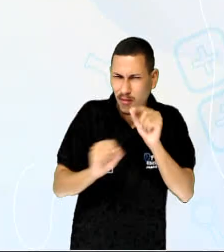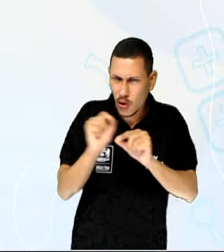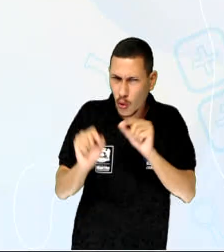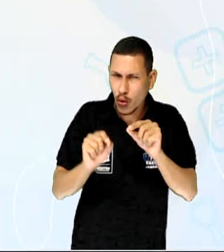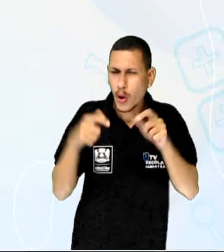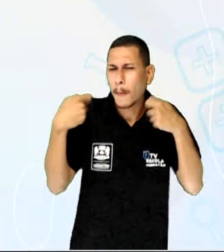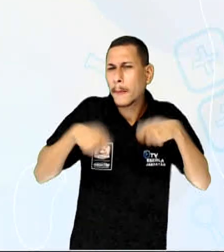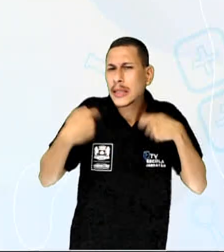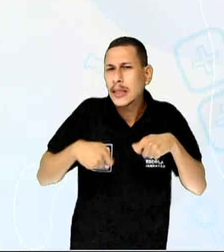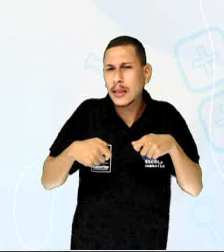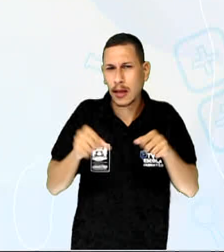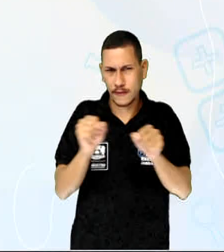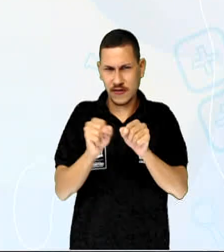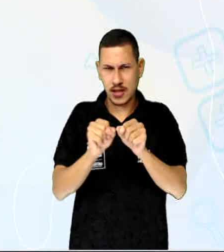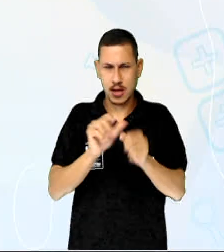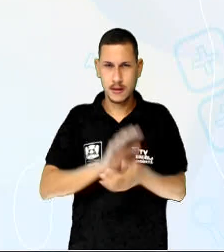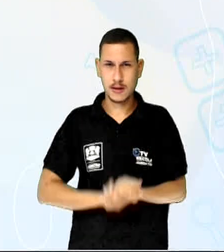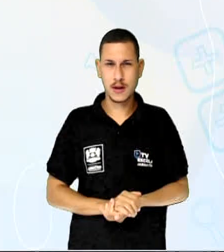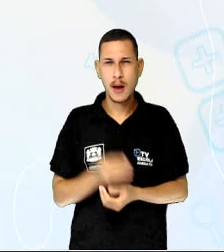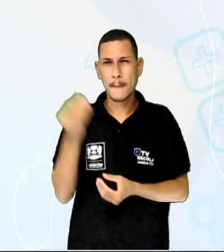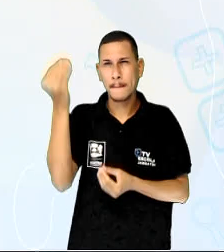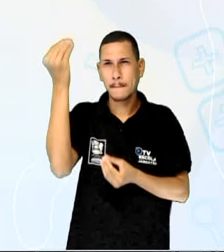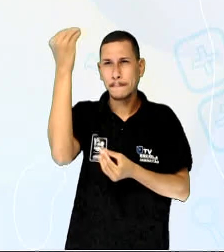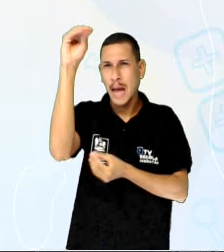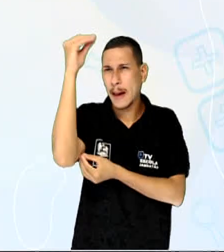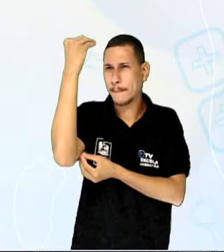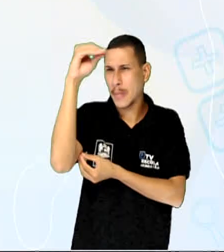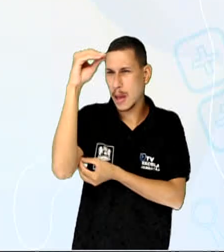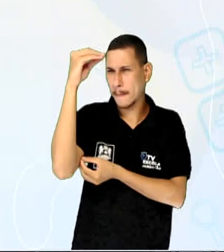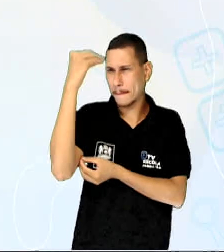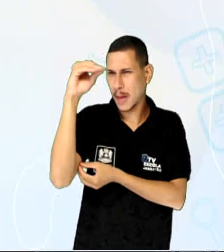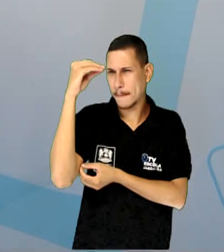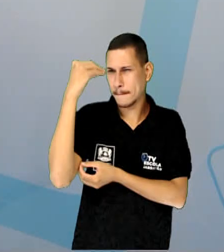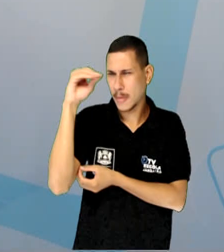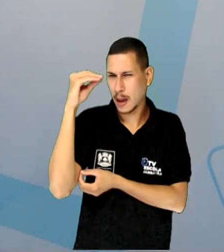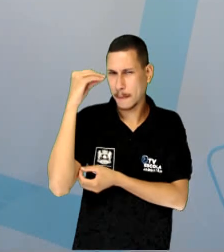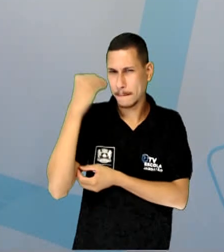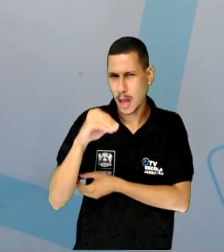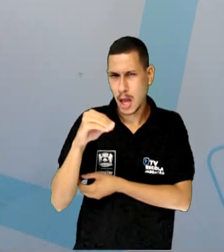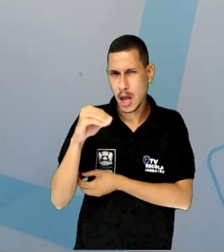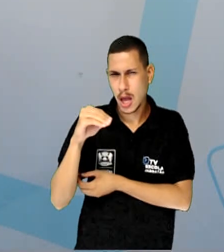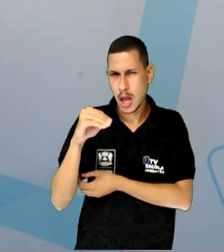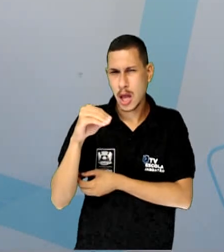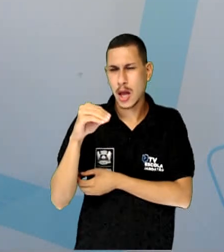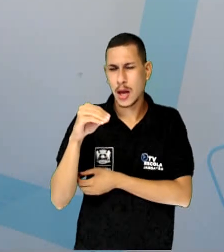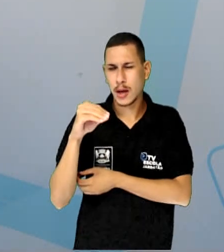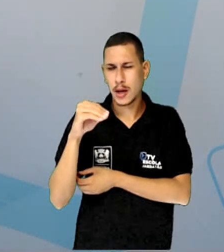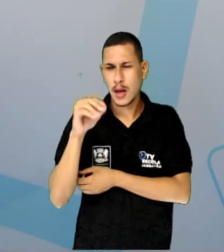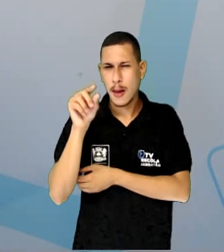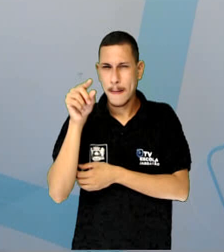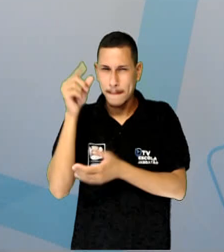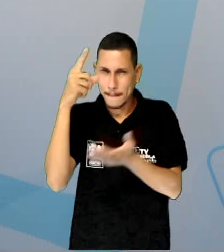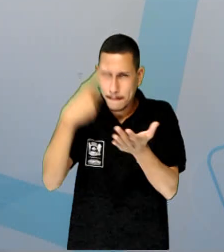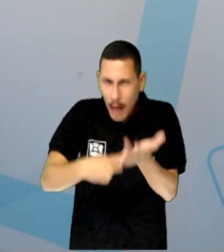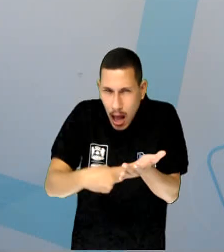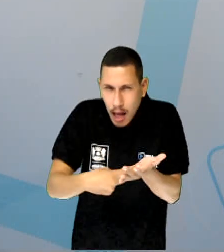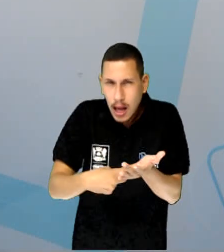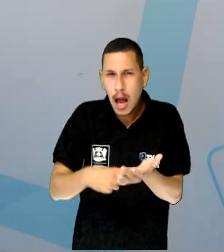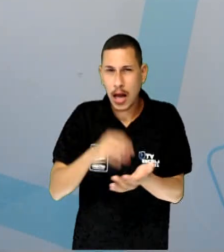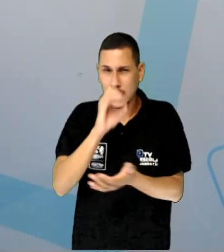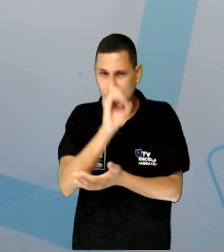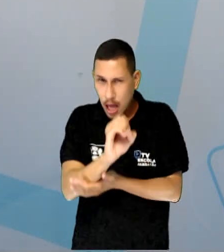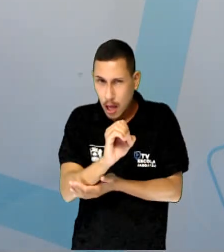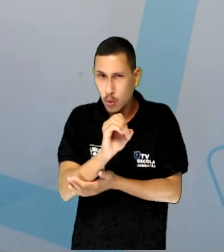Vocês vão elencar cada uma dessas sentenças, a zero conditional, a first